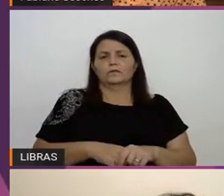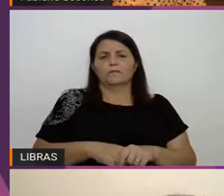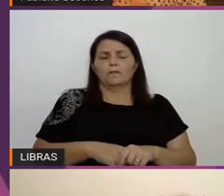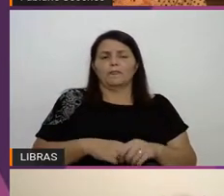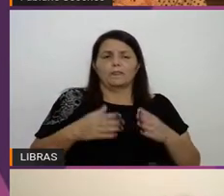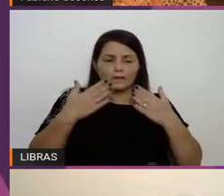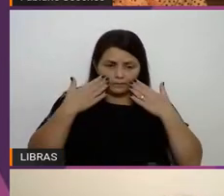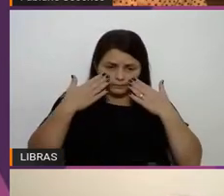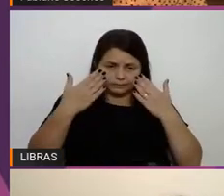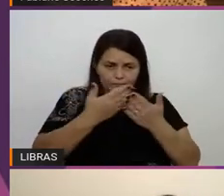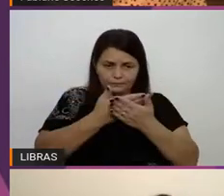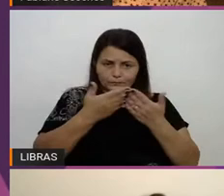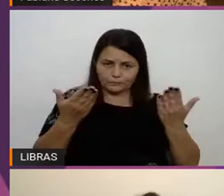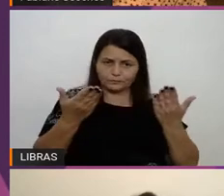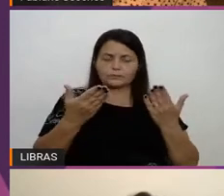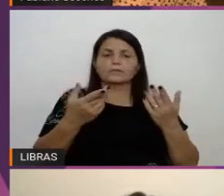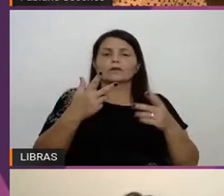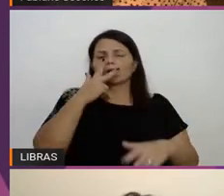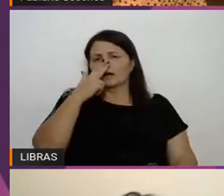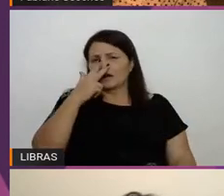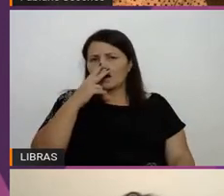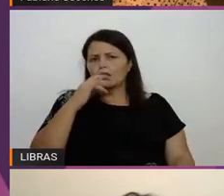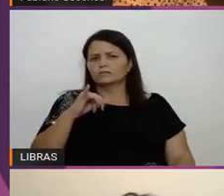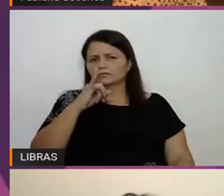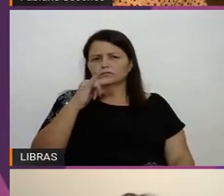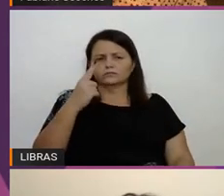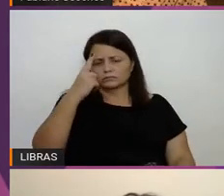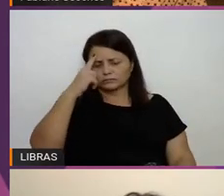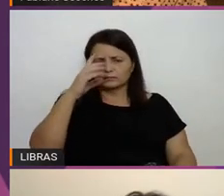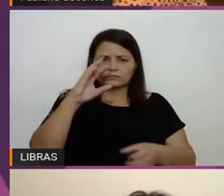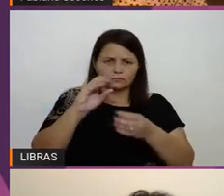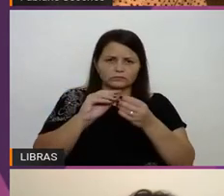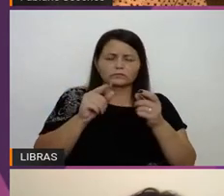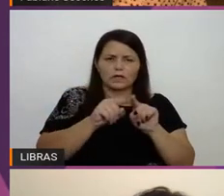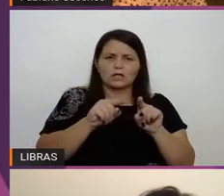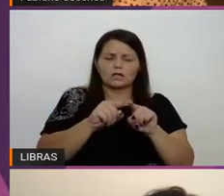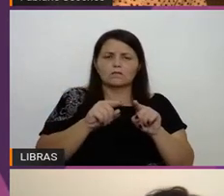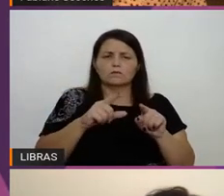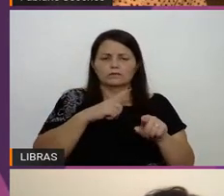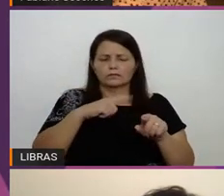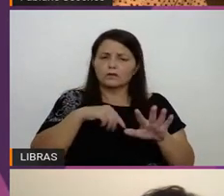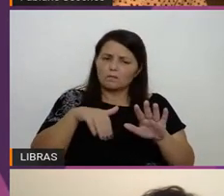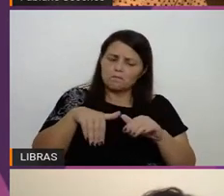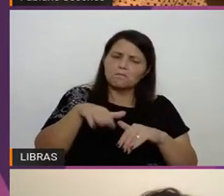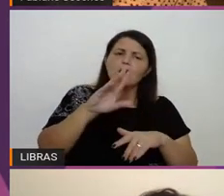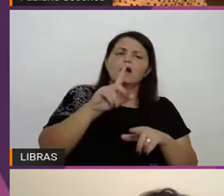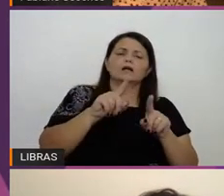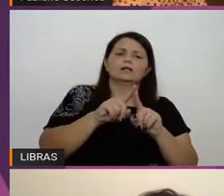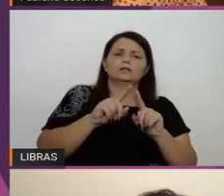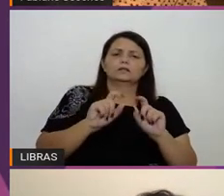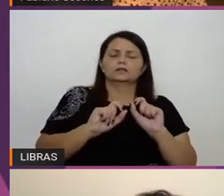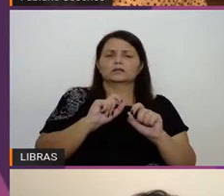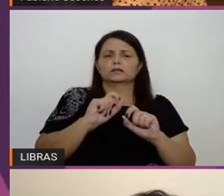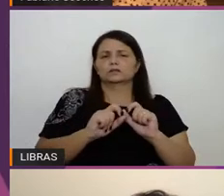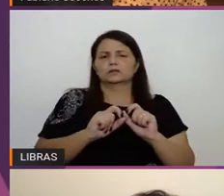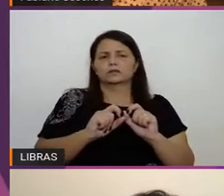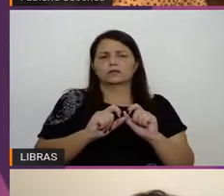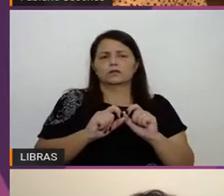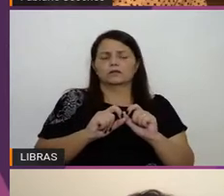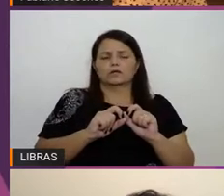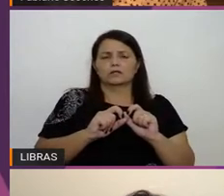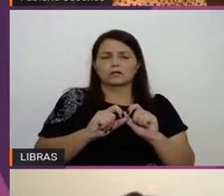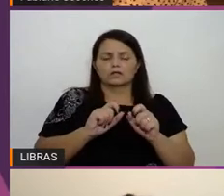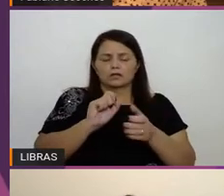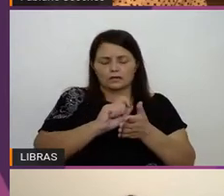eu posso os olhos né acho que isso é uma das ideias que mais me me